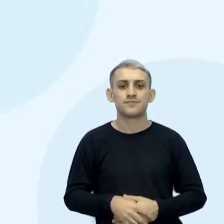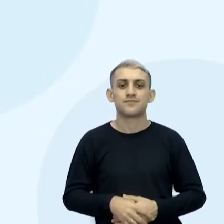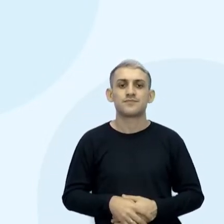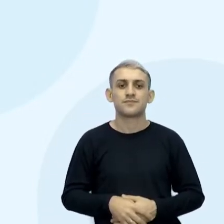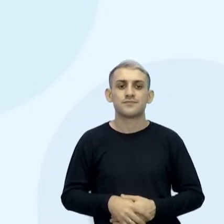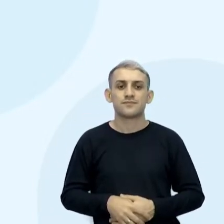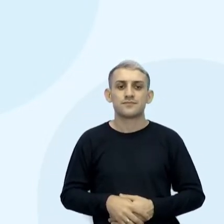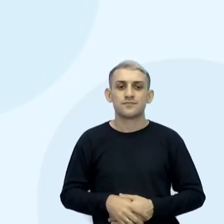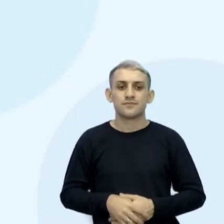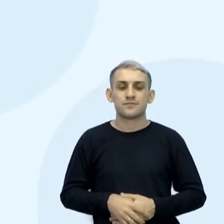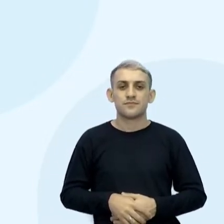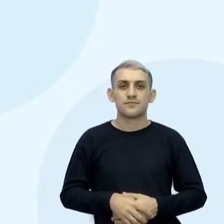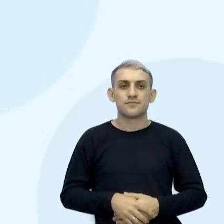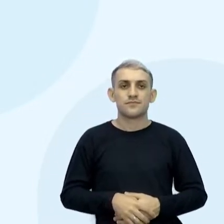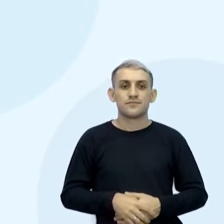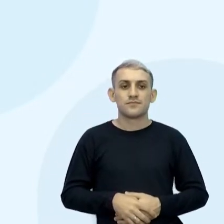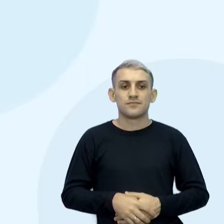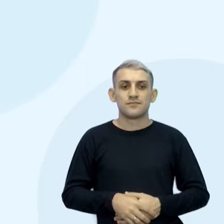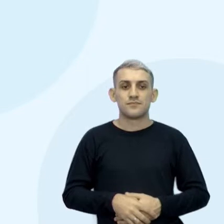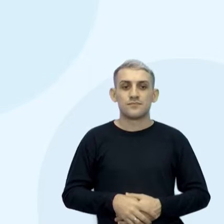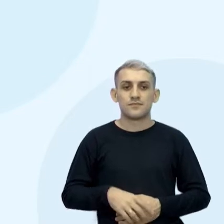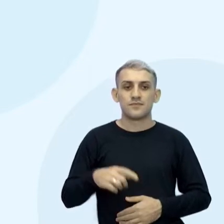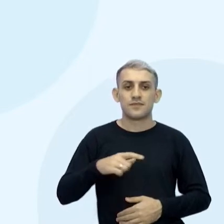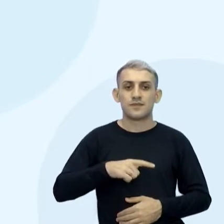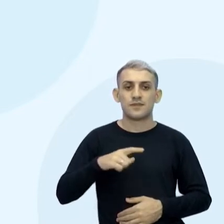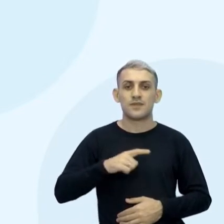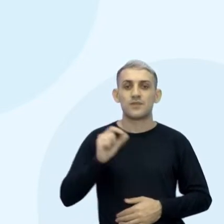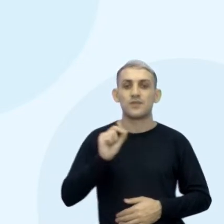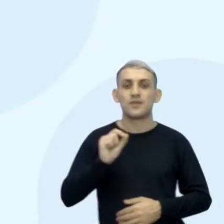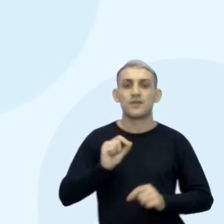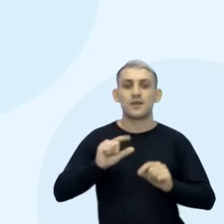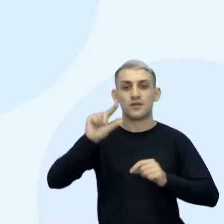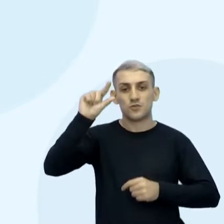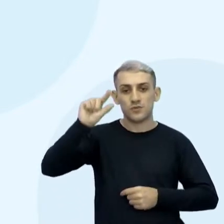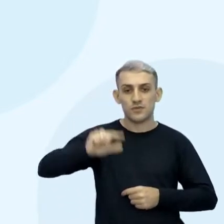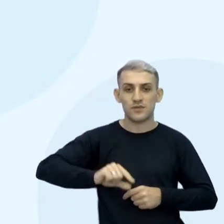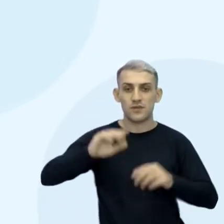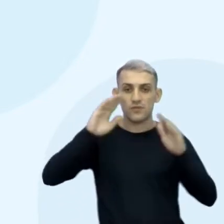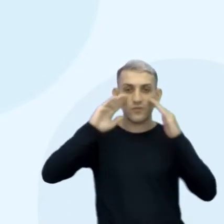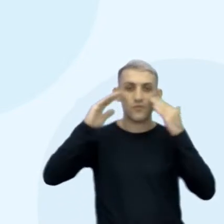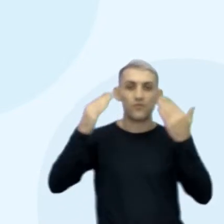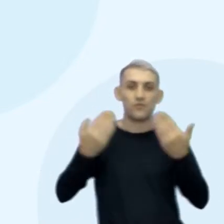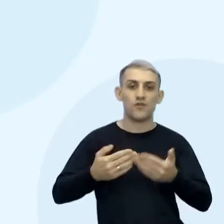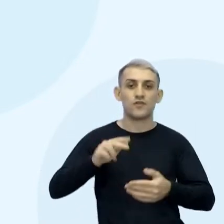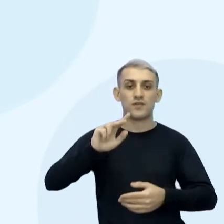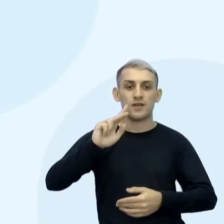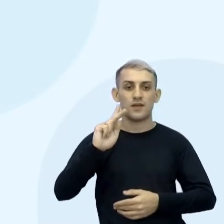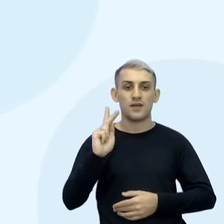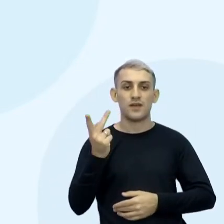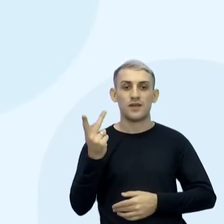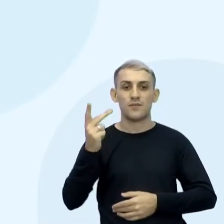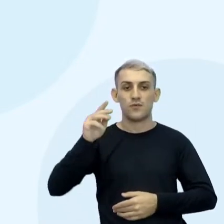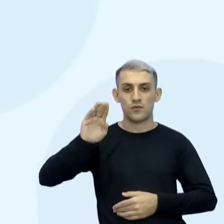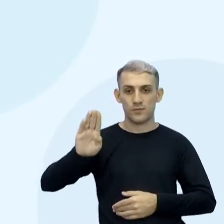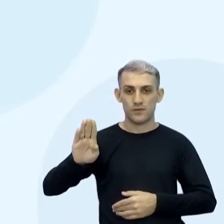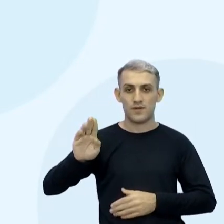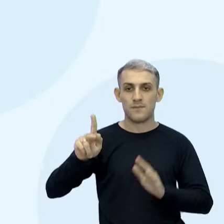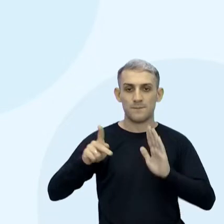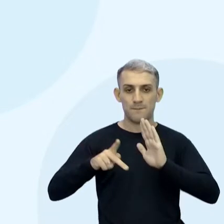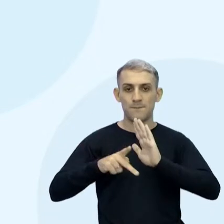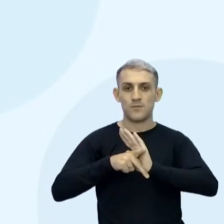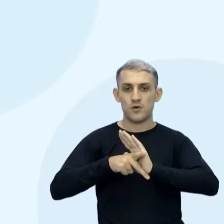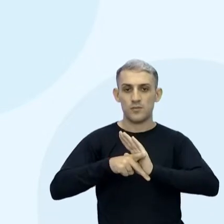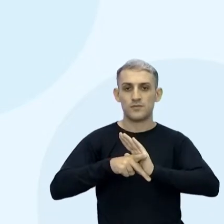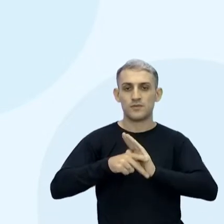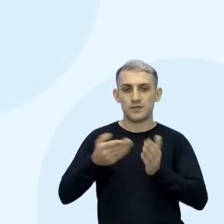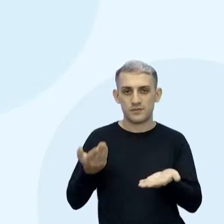Então, olha só, ocorrerá uma diminuição na concentração da hemoglobina oxigenada no equilíbrio